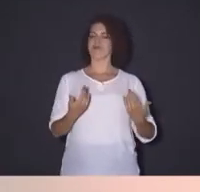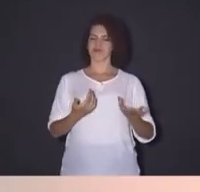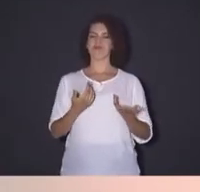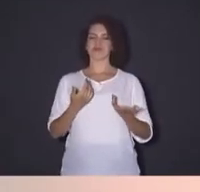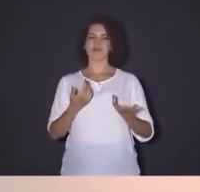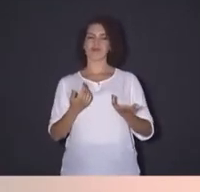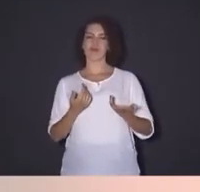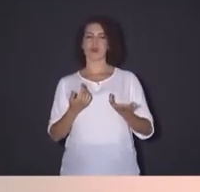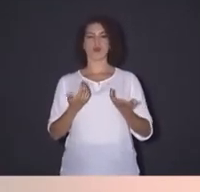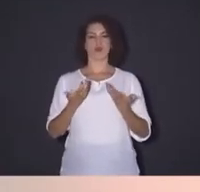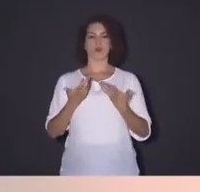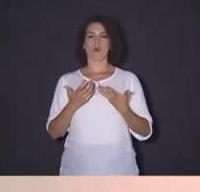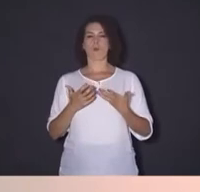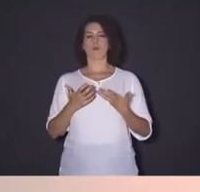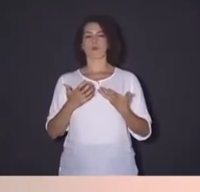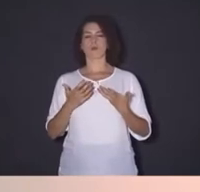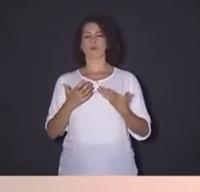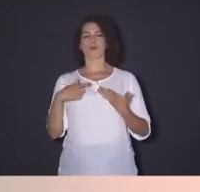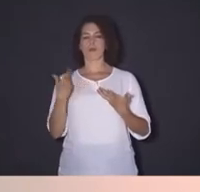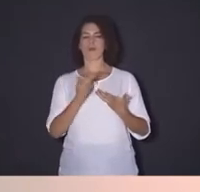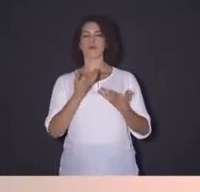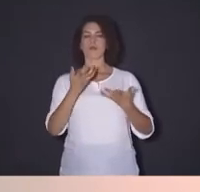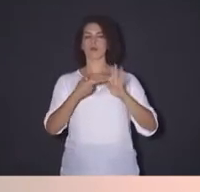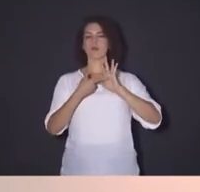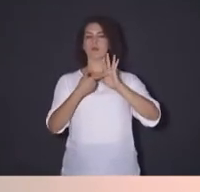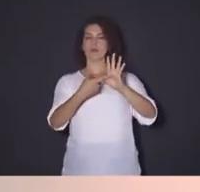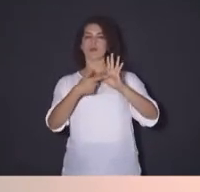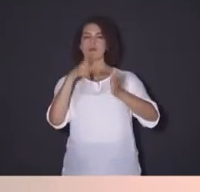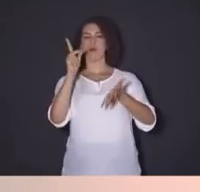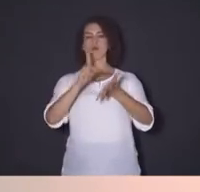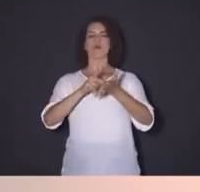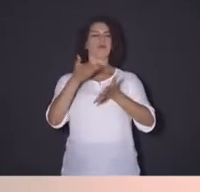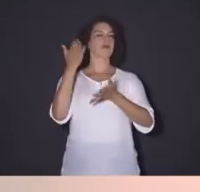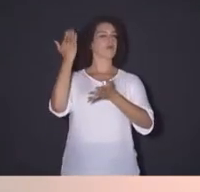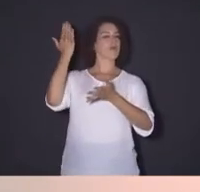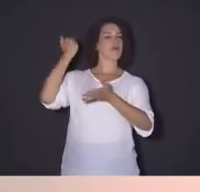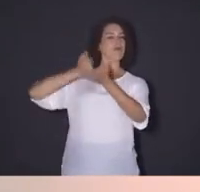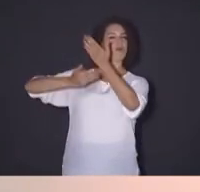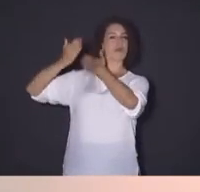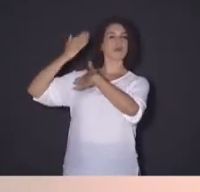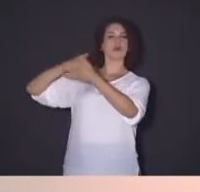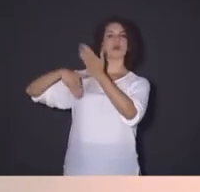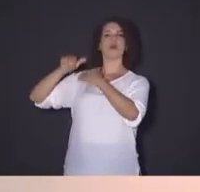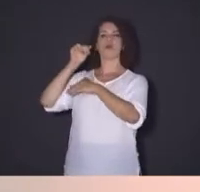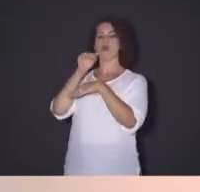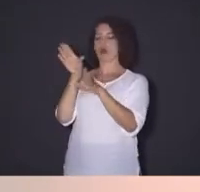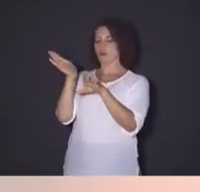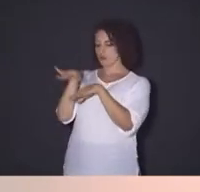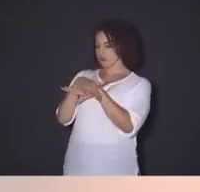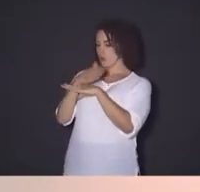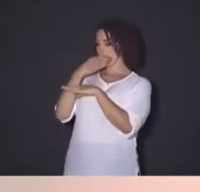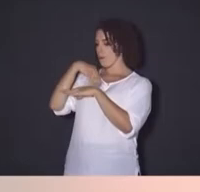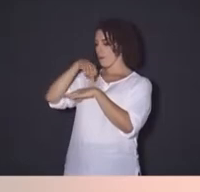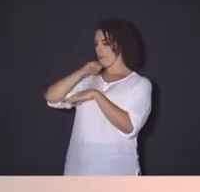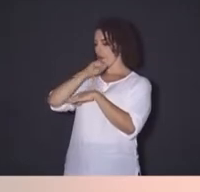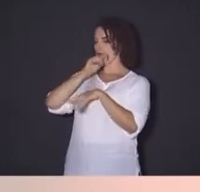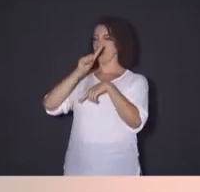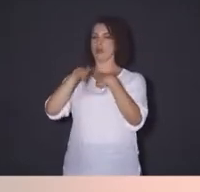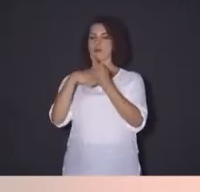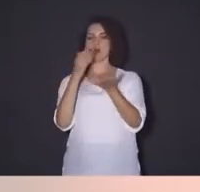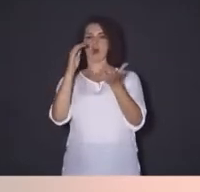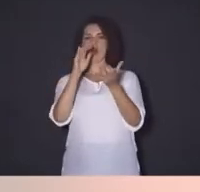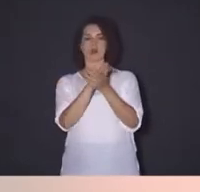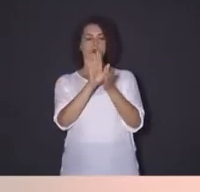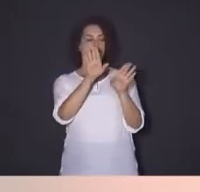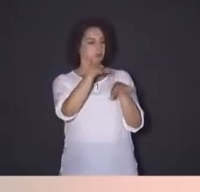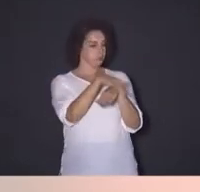essa, porque a gente sabe que lá, desde o período colonial, a mulher era submissa ao pai e tornava-se submissa ao marido através do casamento, né?